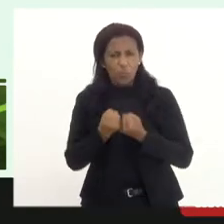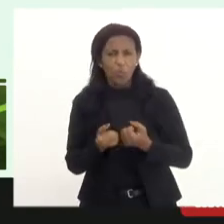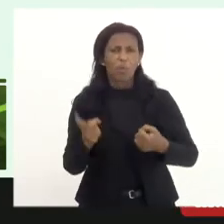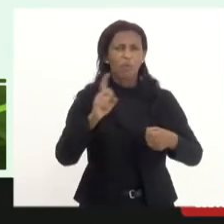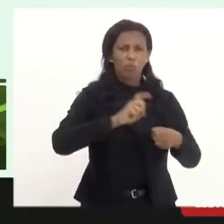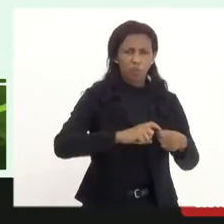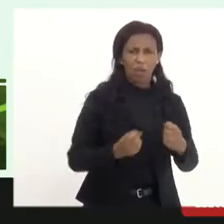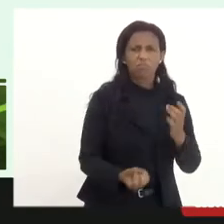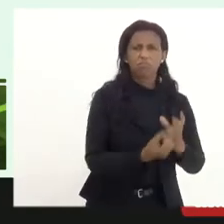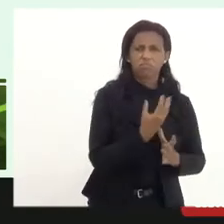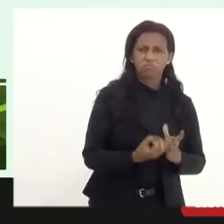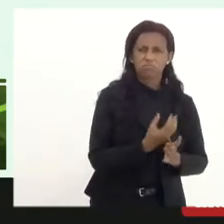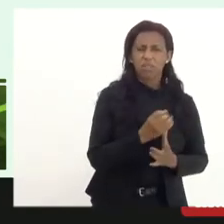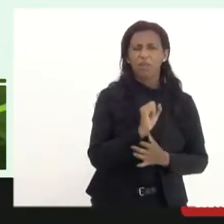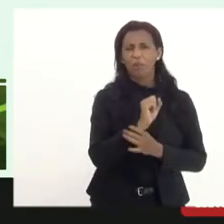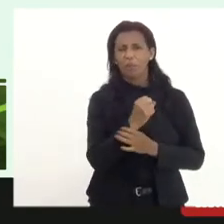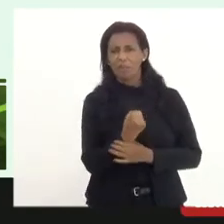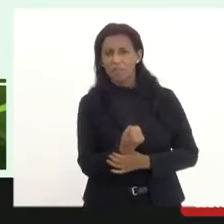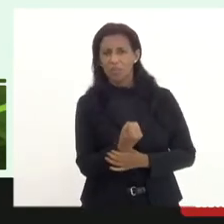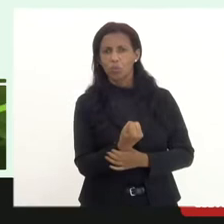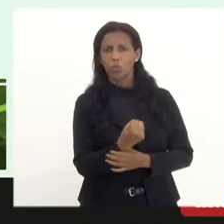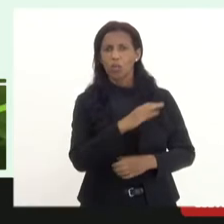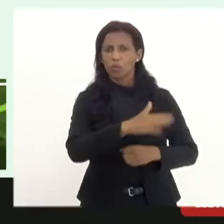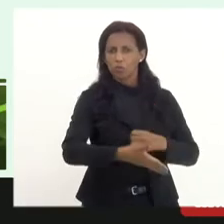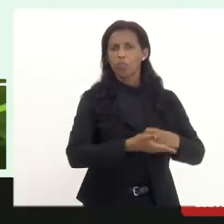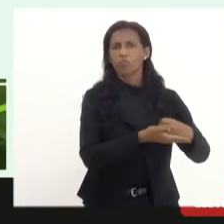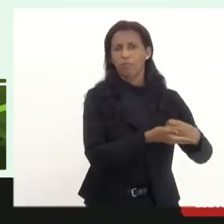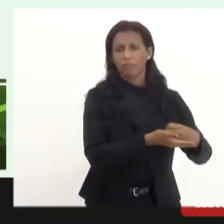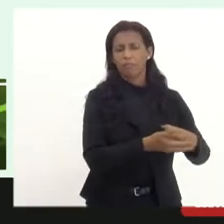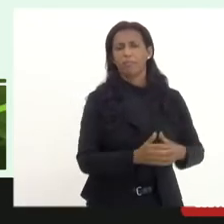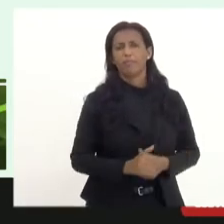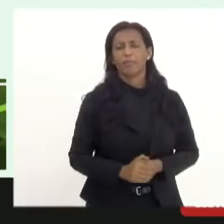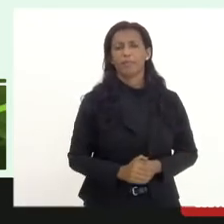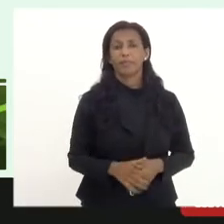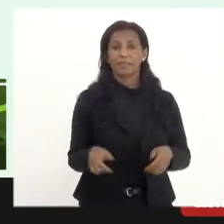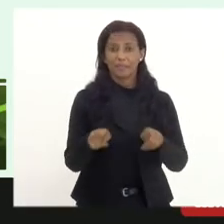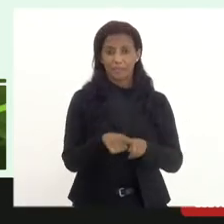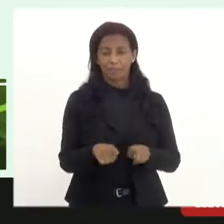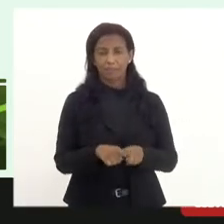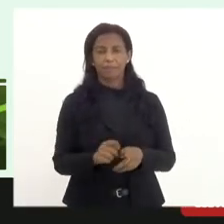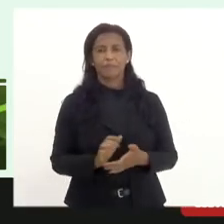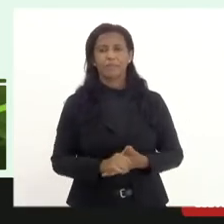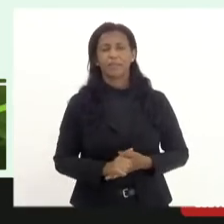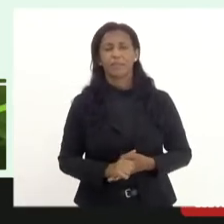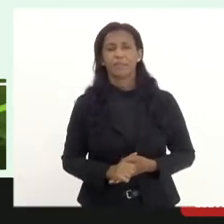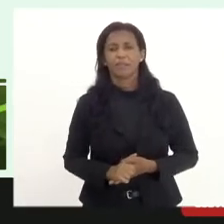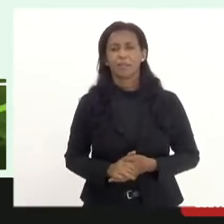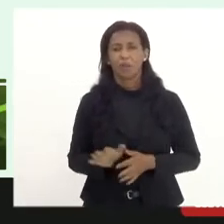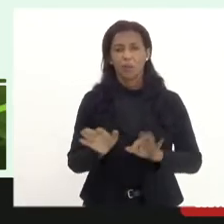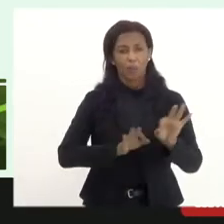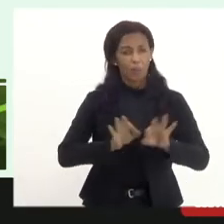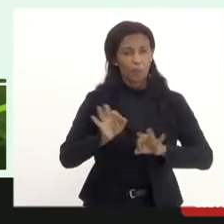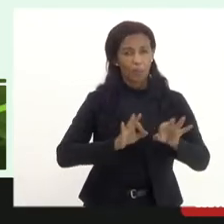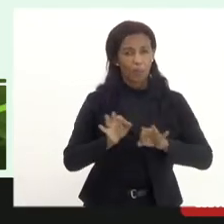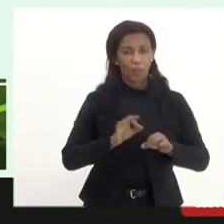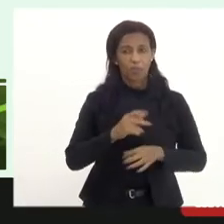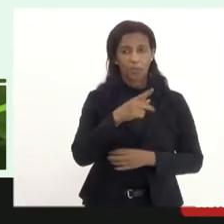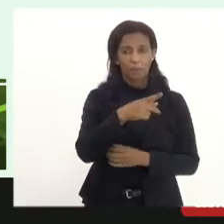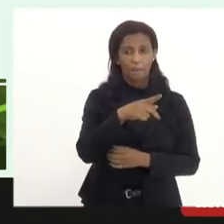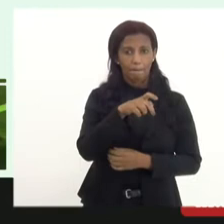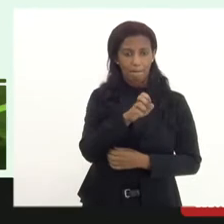essa produção de forma segura e sustentável. Além disso, com o projeto de Peregrino